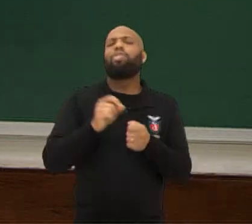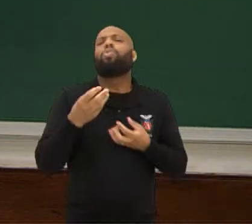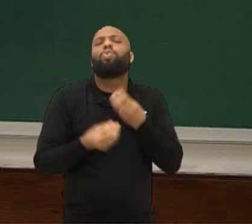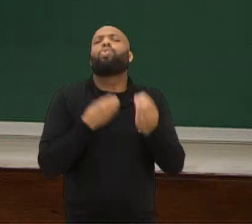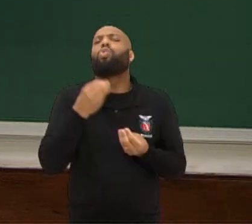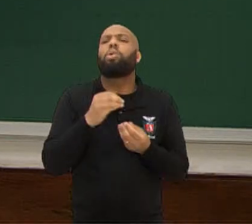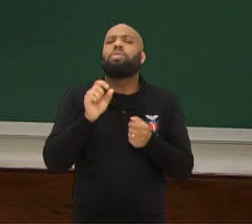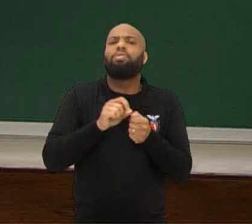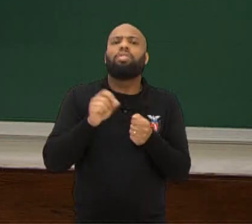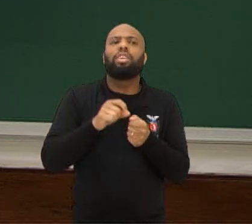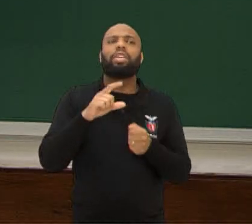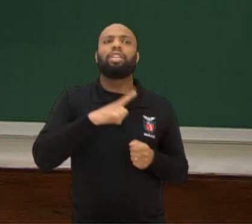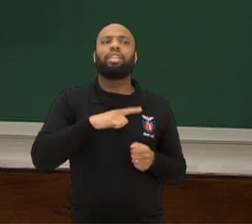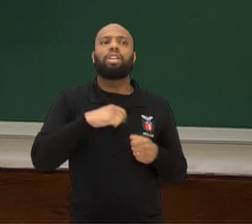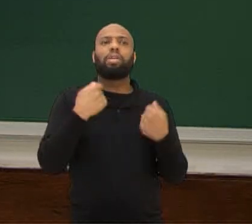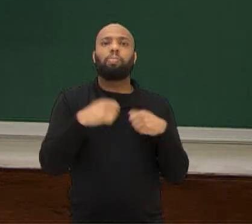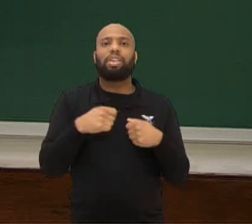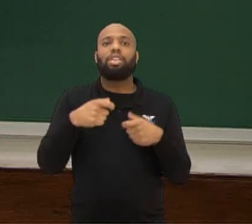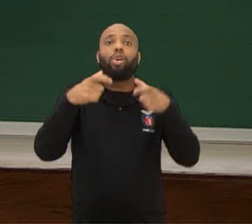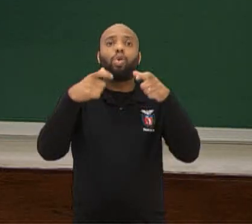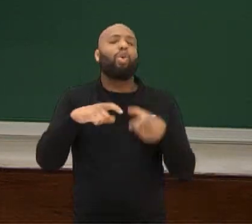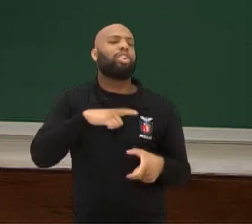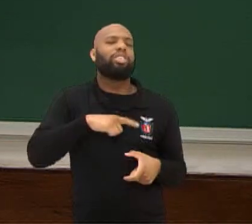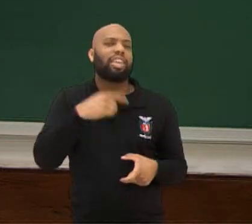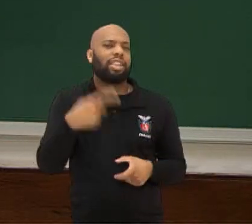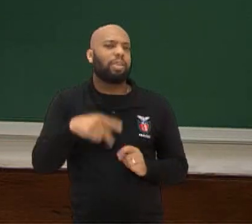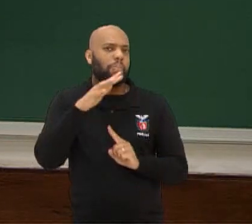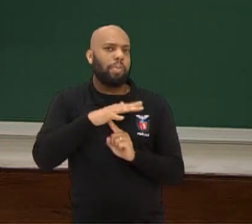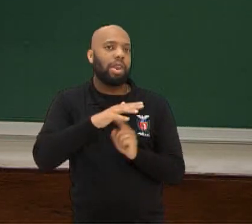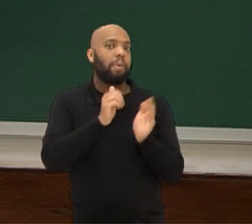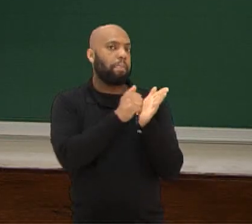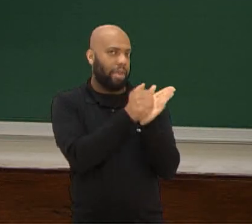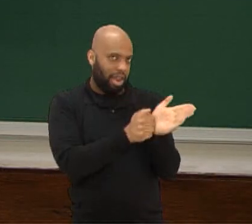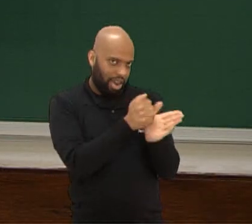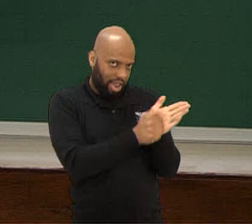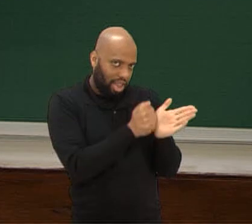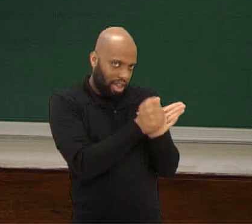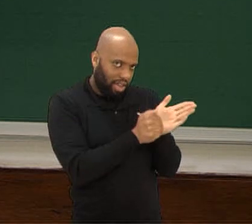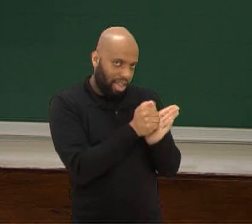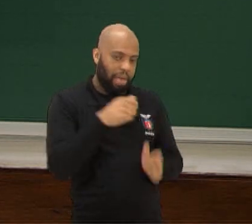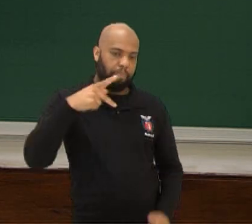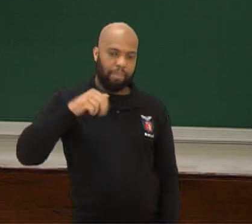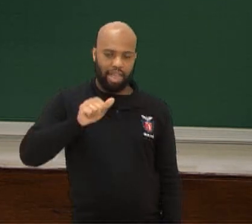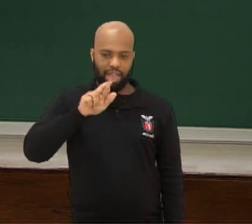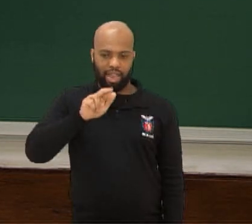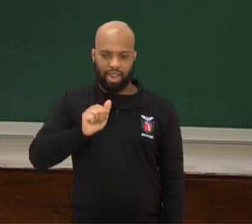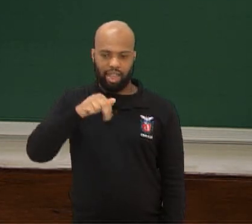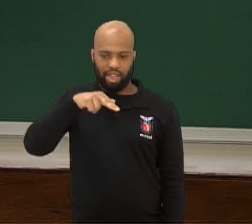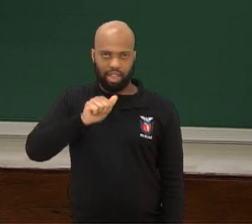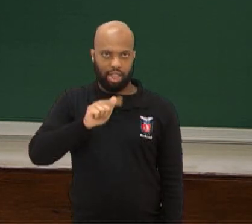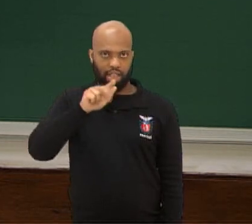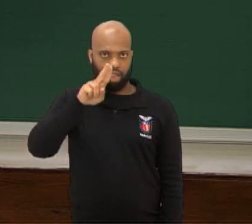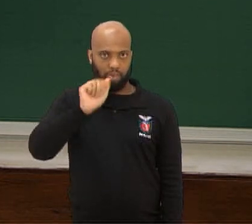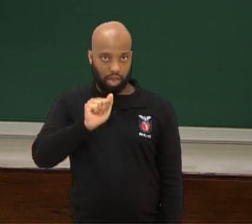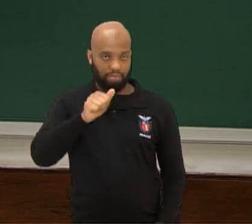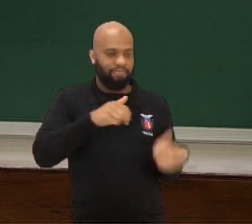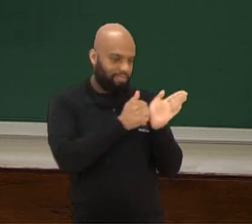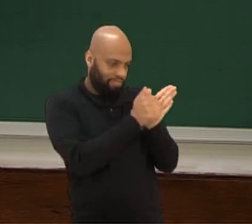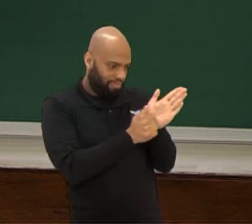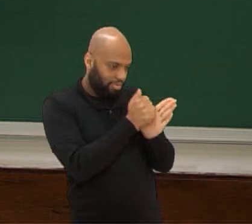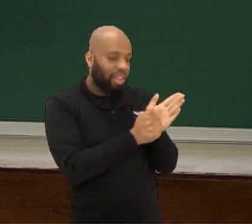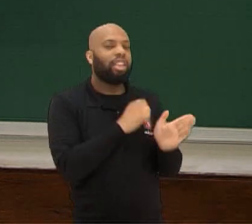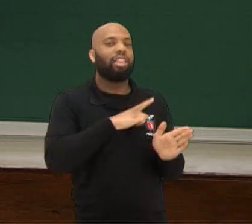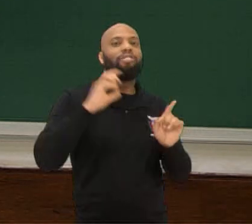ou que é desenvolvido em Paranaguá. Uma marca registrada ali do nosso litoral, né? Por influência